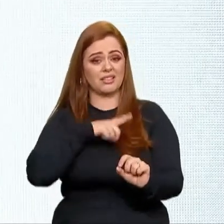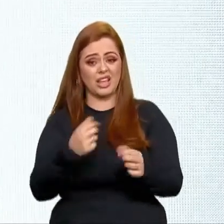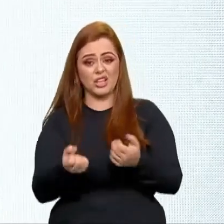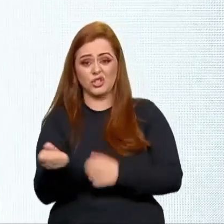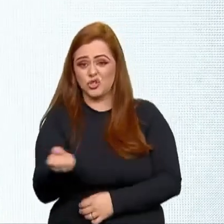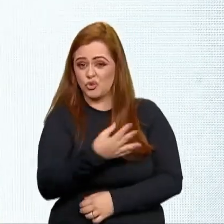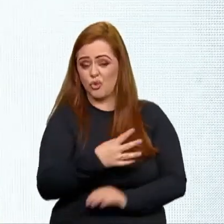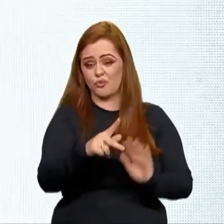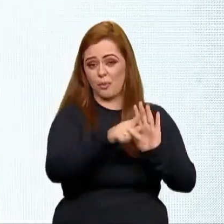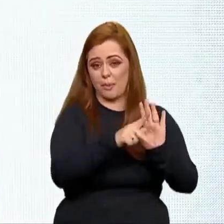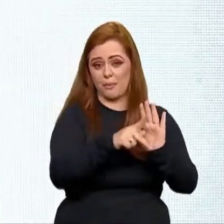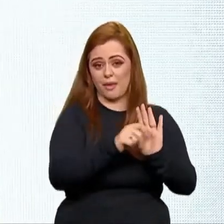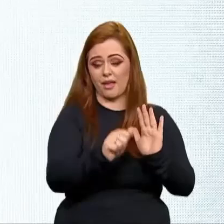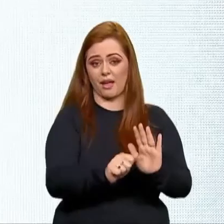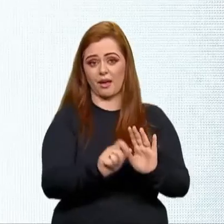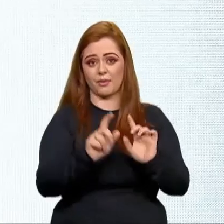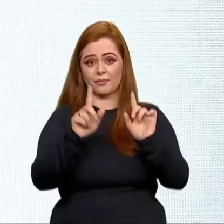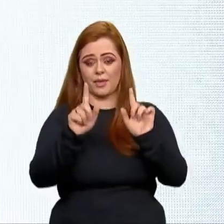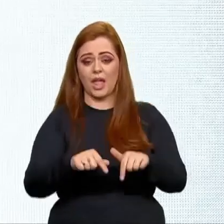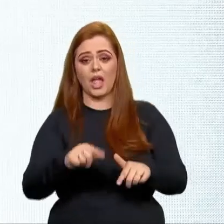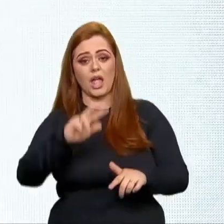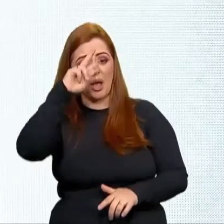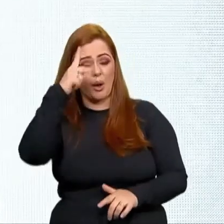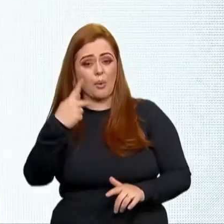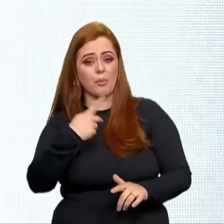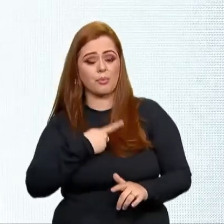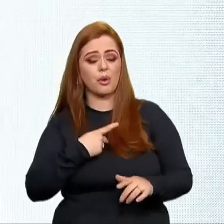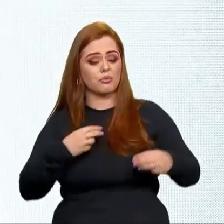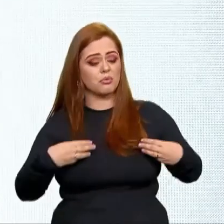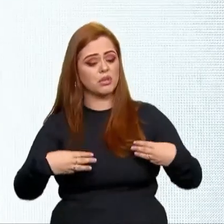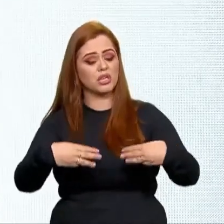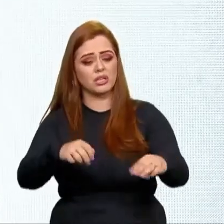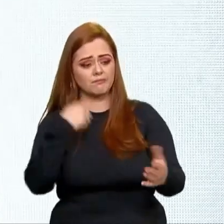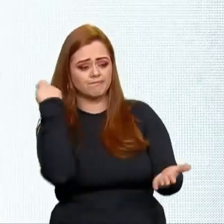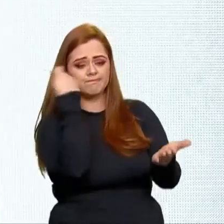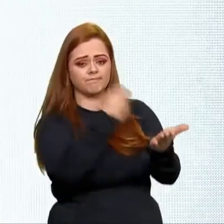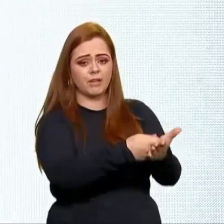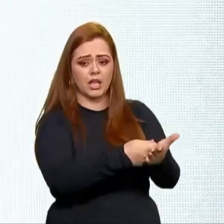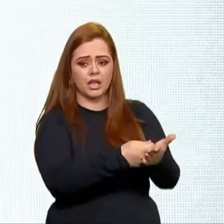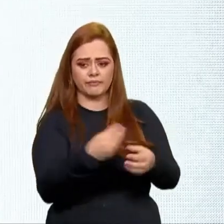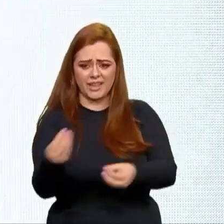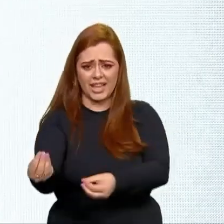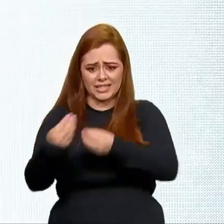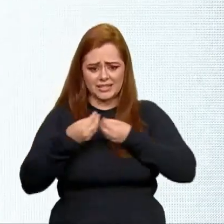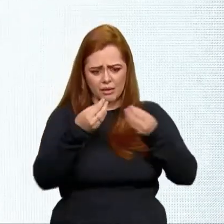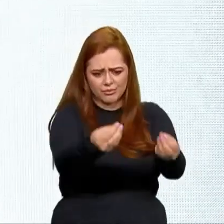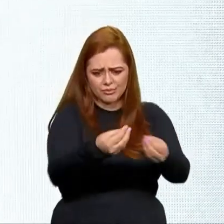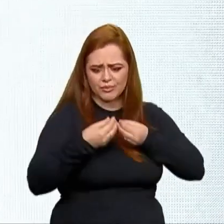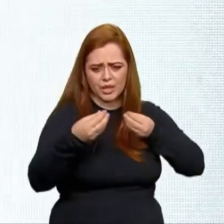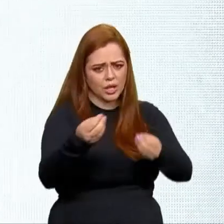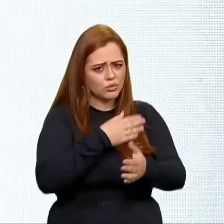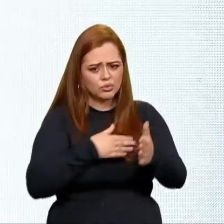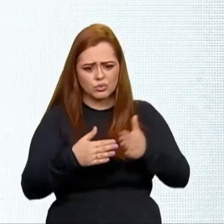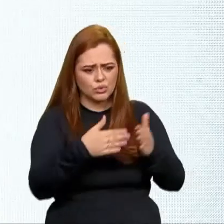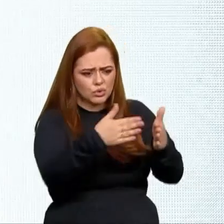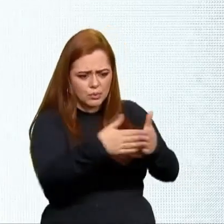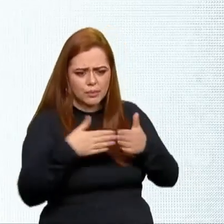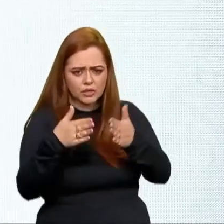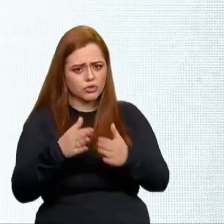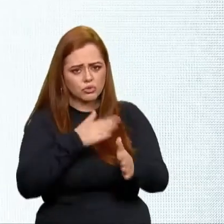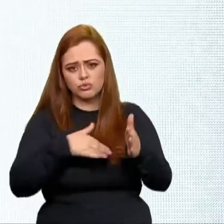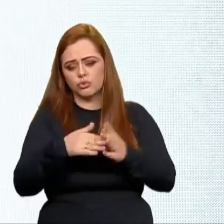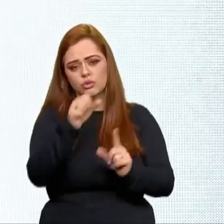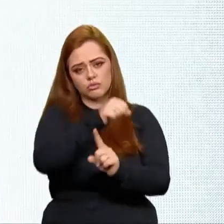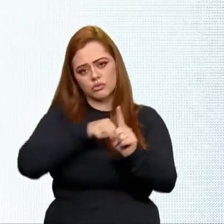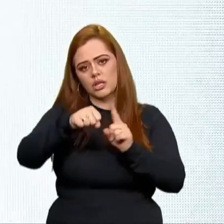nesse PPA é que os próprios ministros se comprometeram. Eles receberam todas as demandas e pedidos da sociedade.